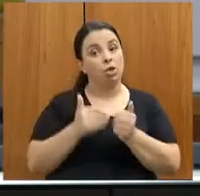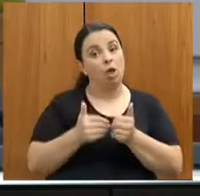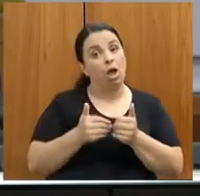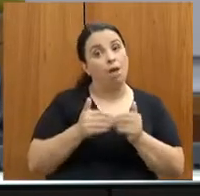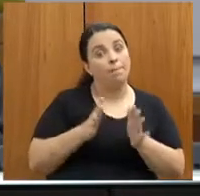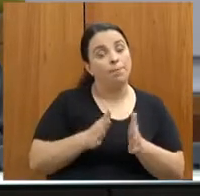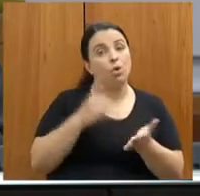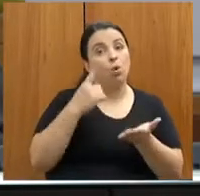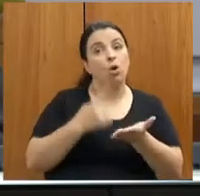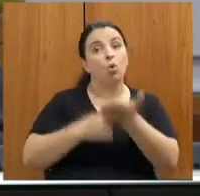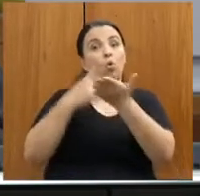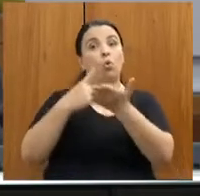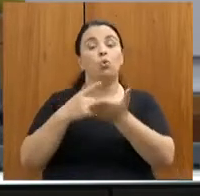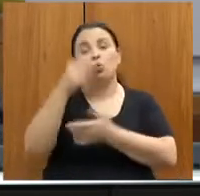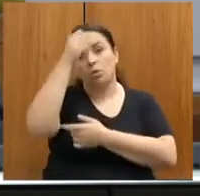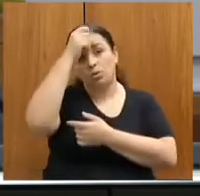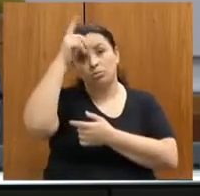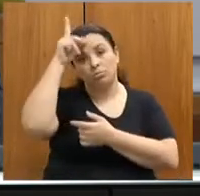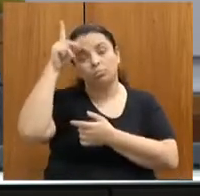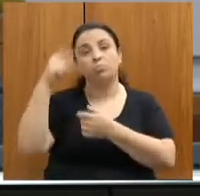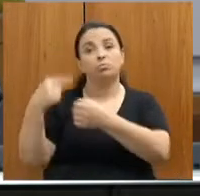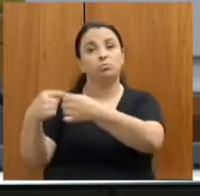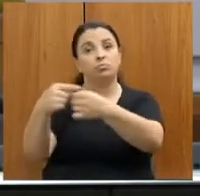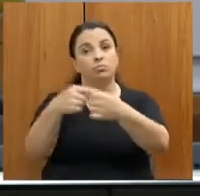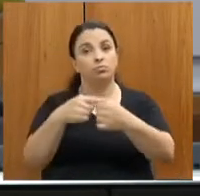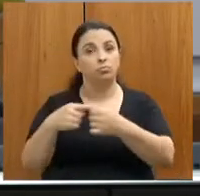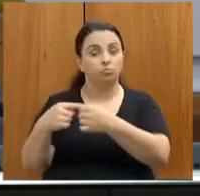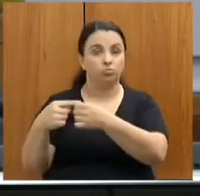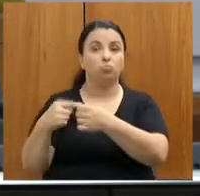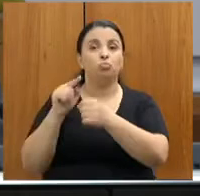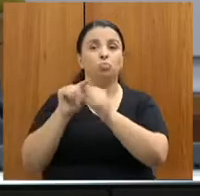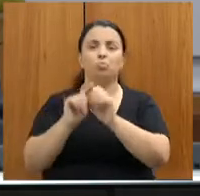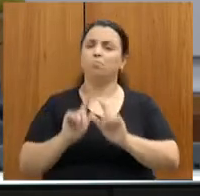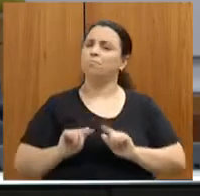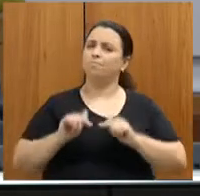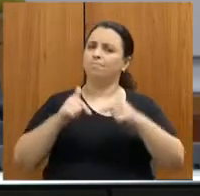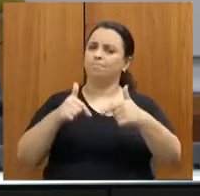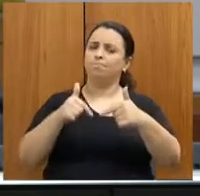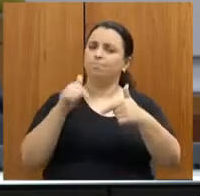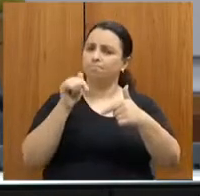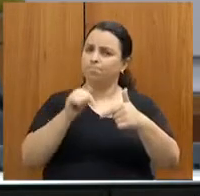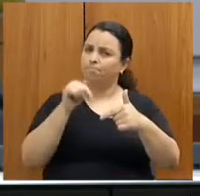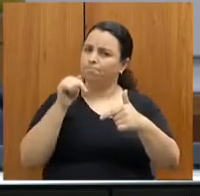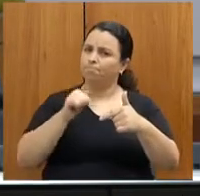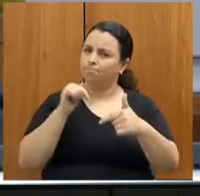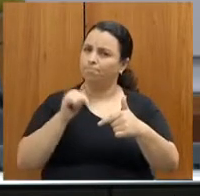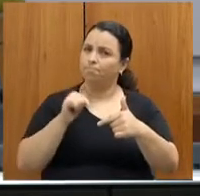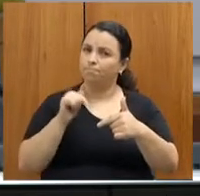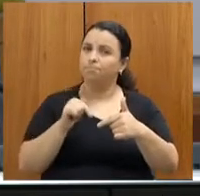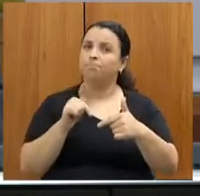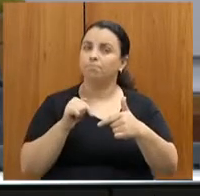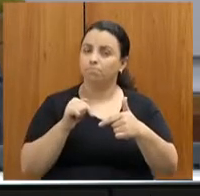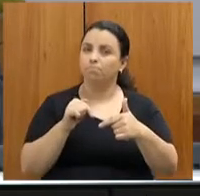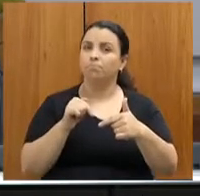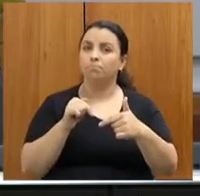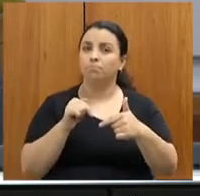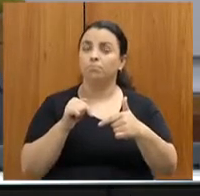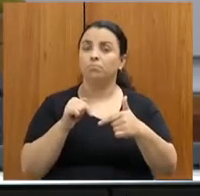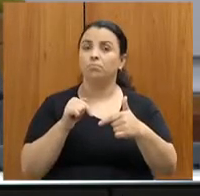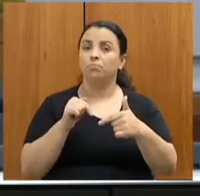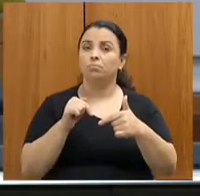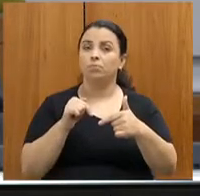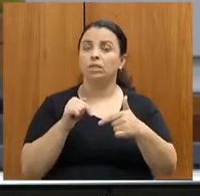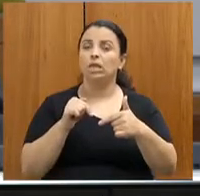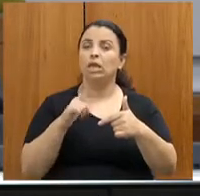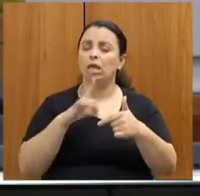acordo junto com os municípios uma ação realmente Sem dúvida alguma que levou